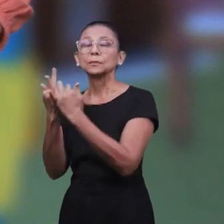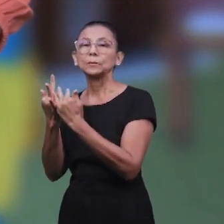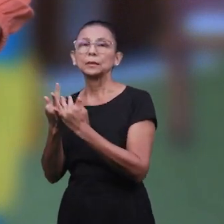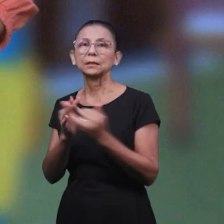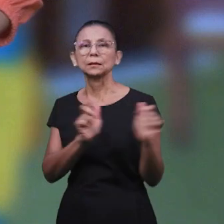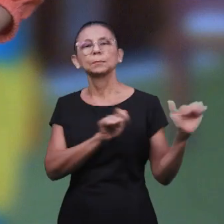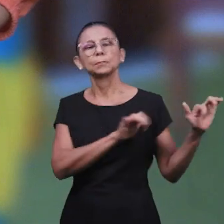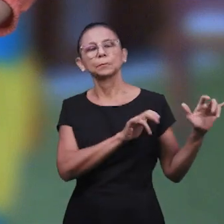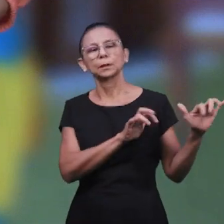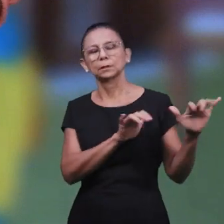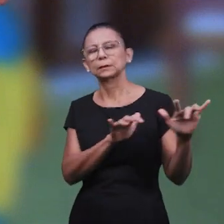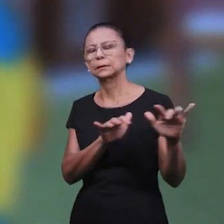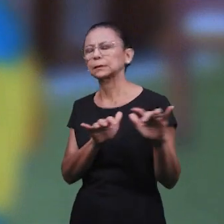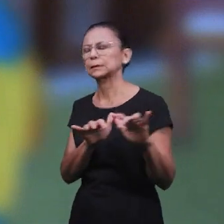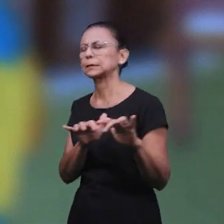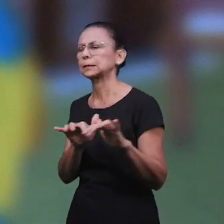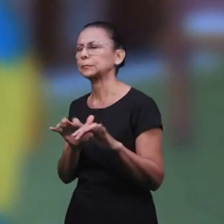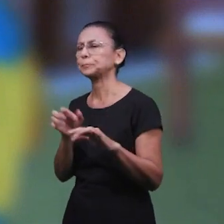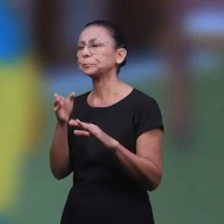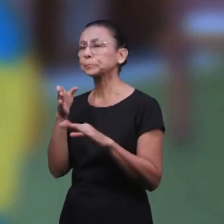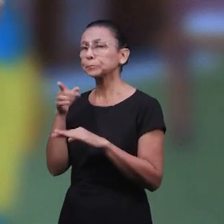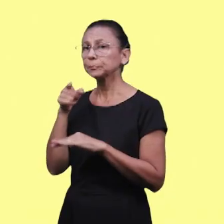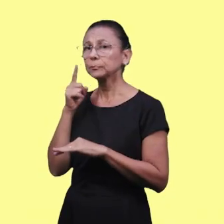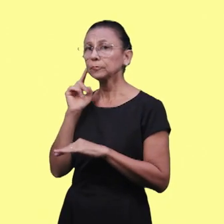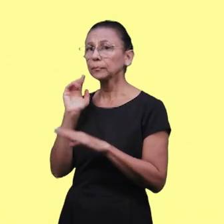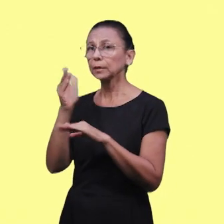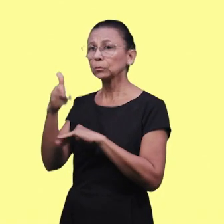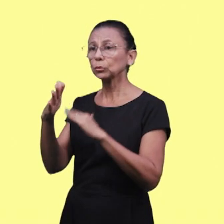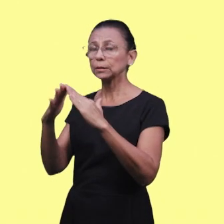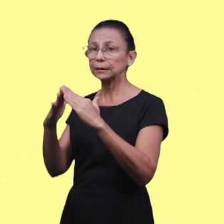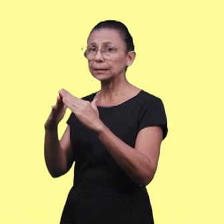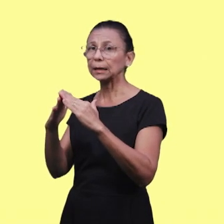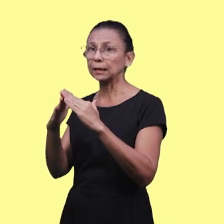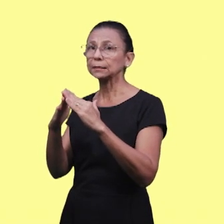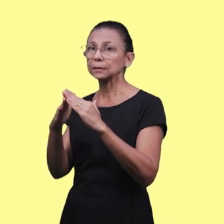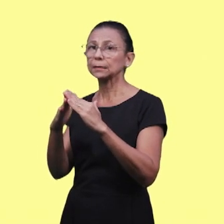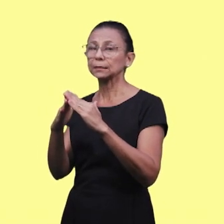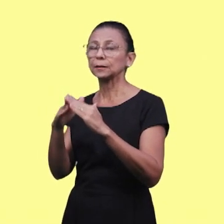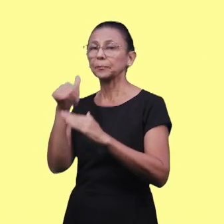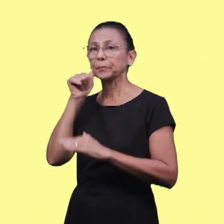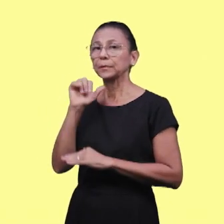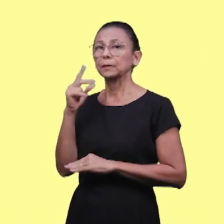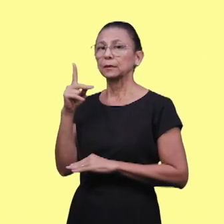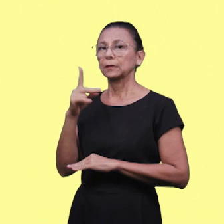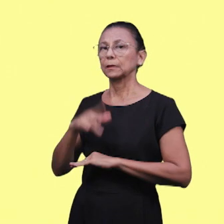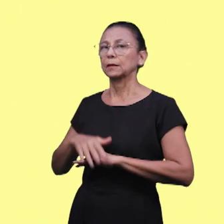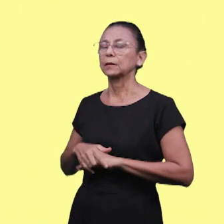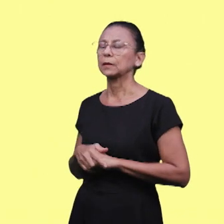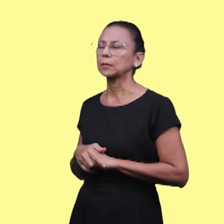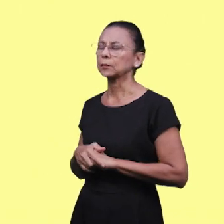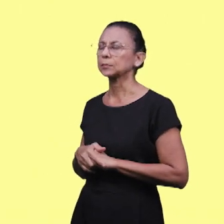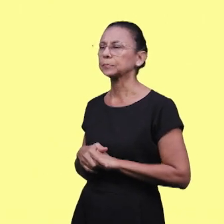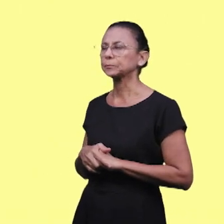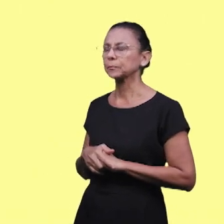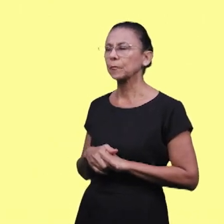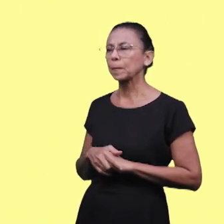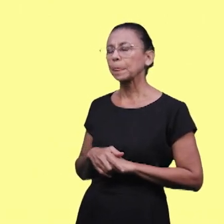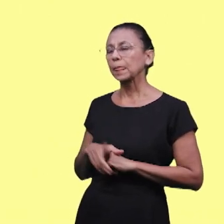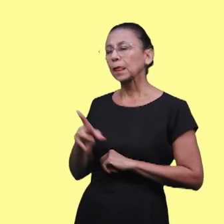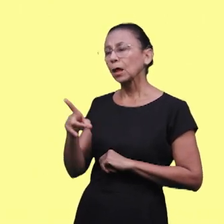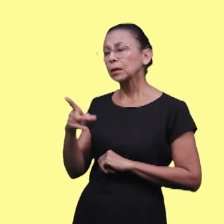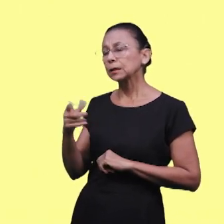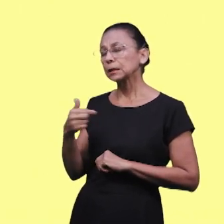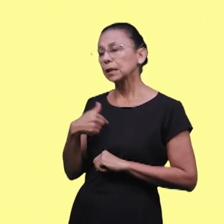ao encontro do noivo Isaque. Aí a sua família perguntou para ela: você irá com este